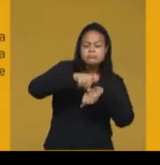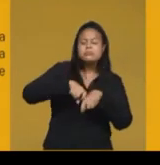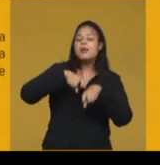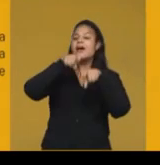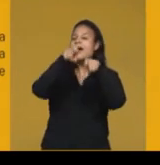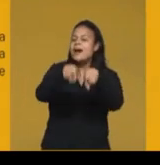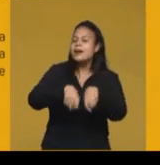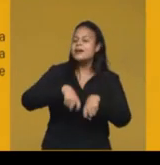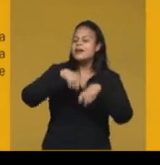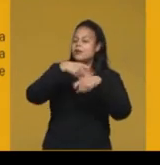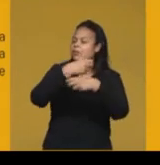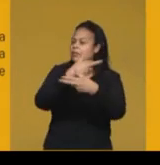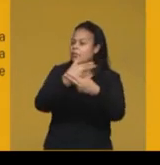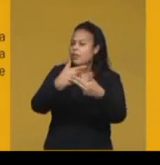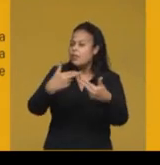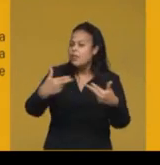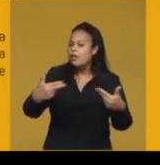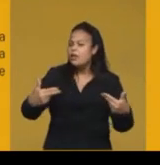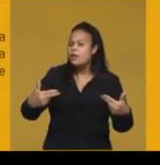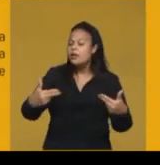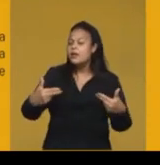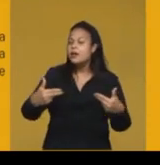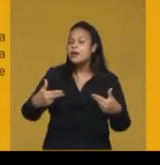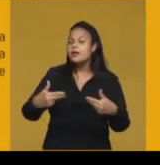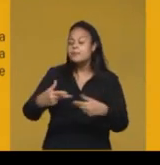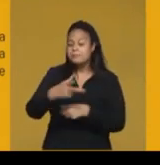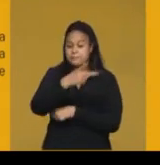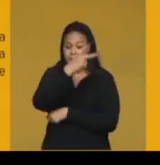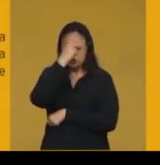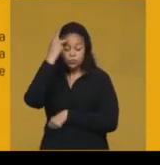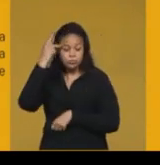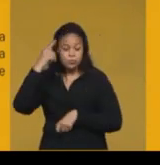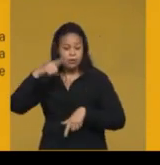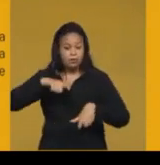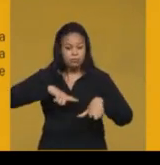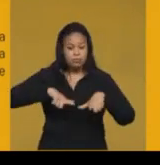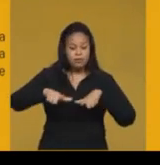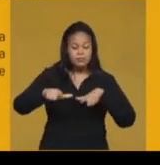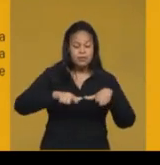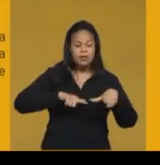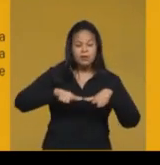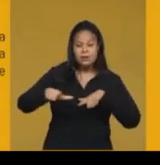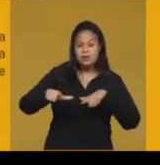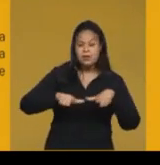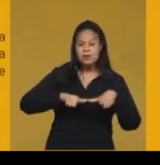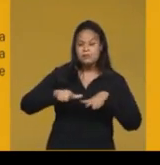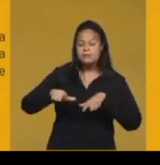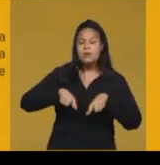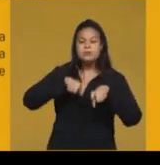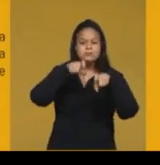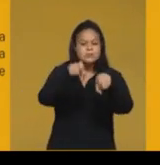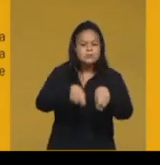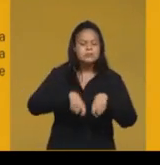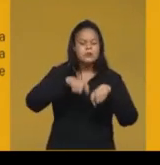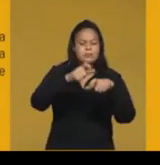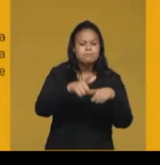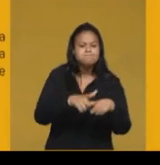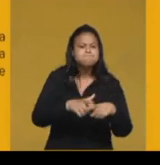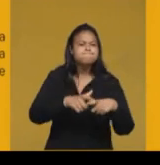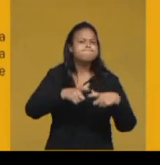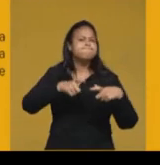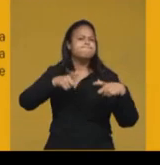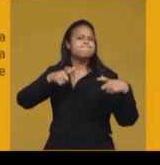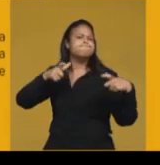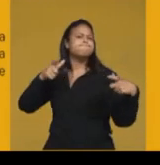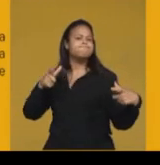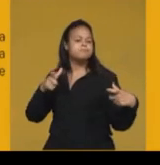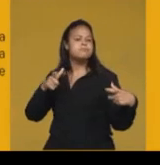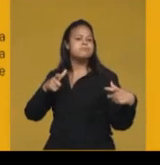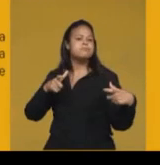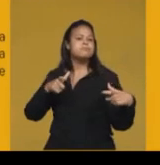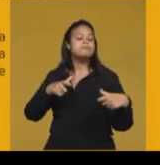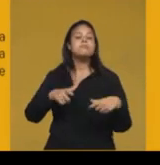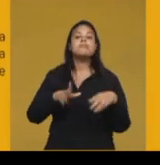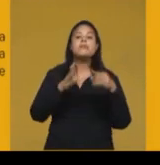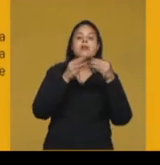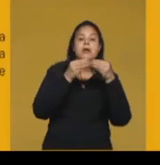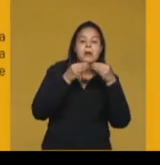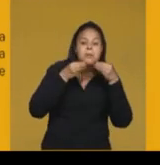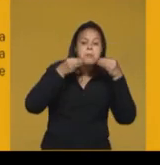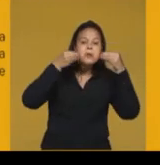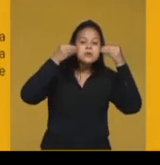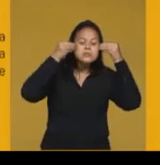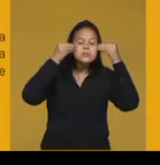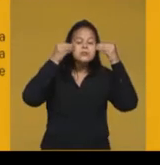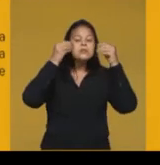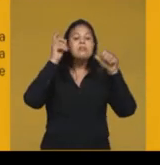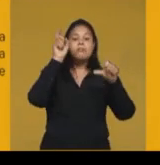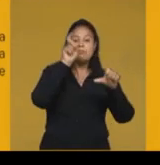etc., os pequenos produtores ganharam mais espaço no mercado nacional. Moçambique depende diretamente